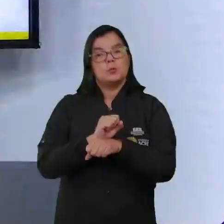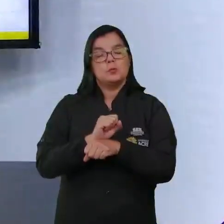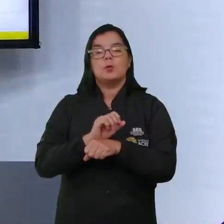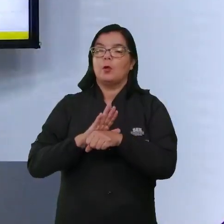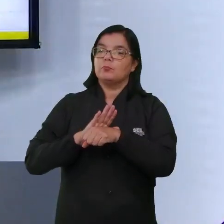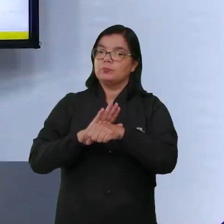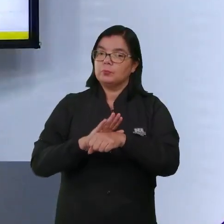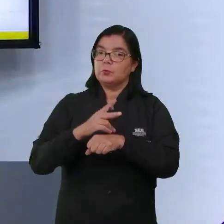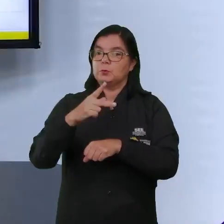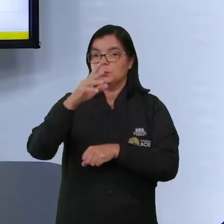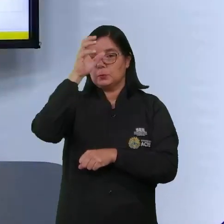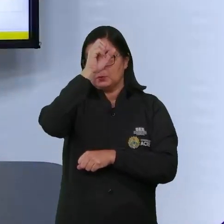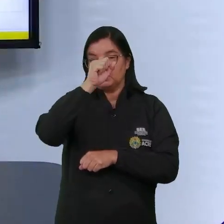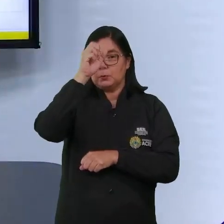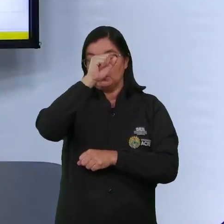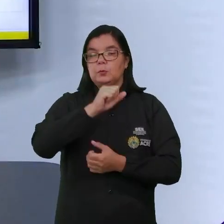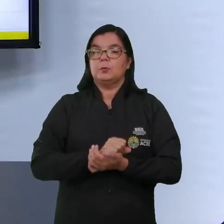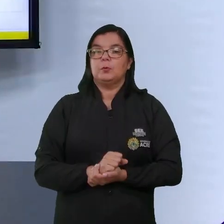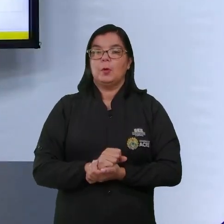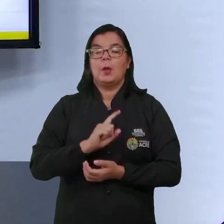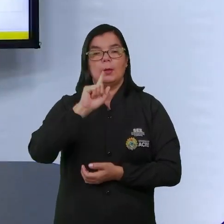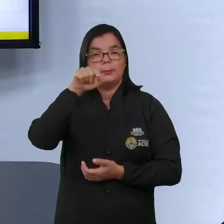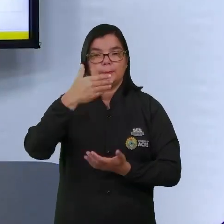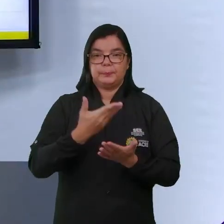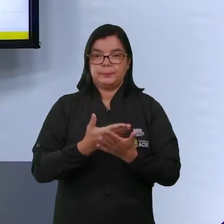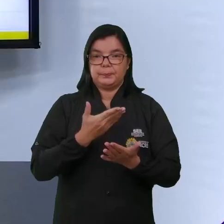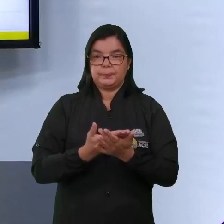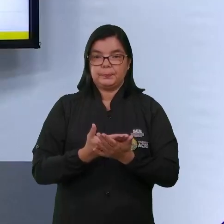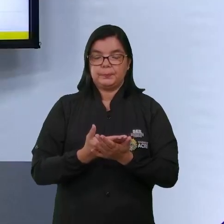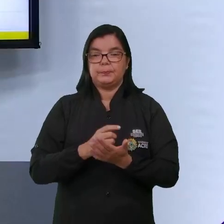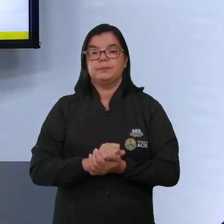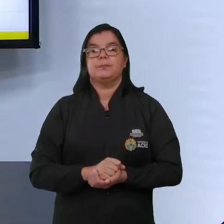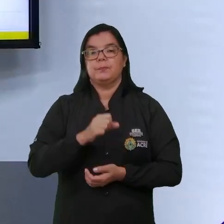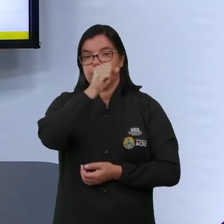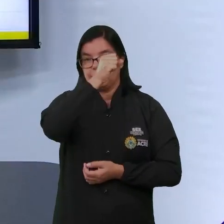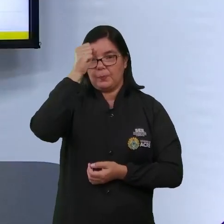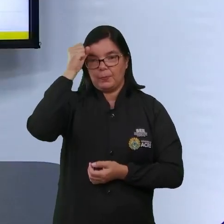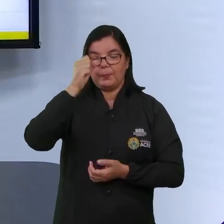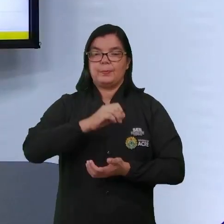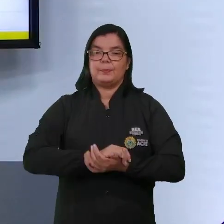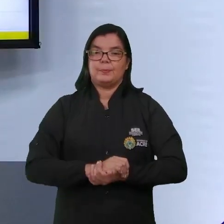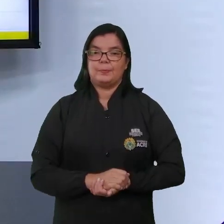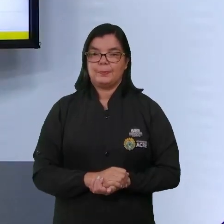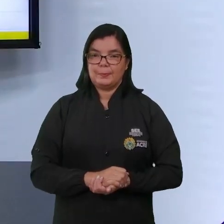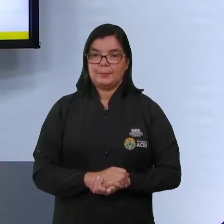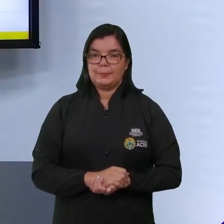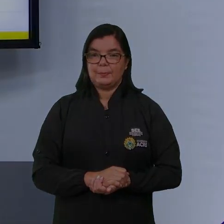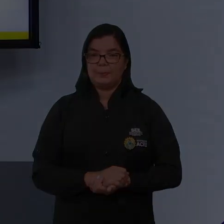contribuído com o seu aprendizado e até a próxima videoaula de Sociologia.